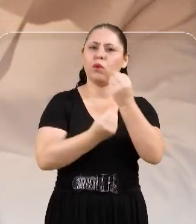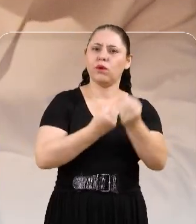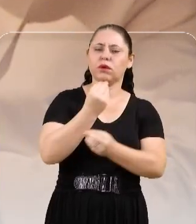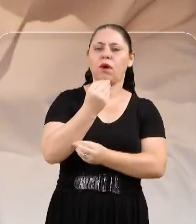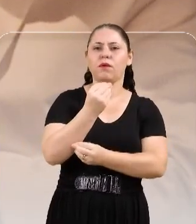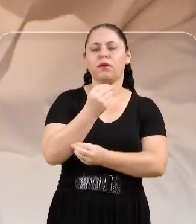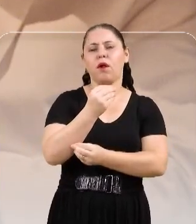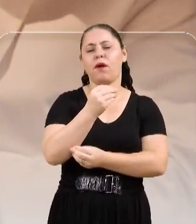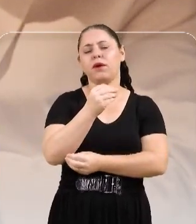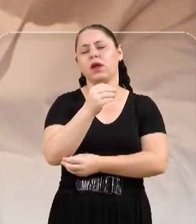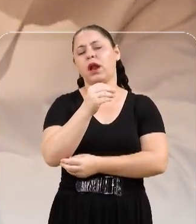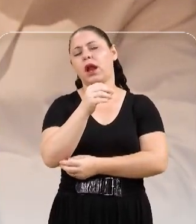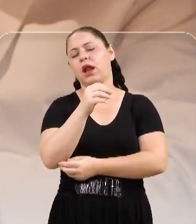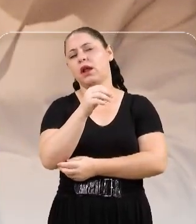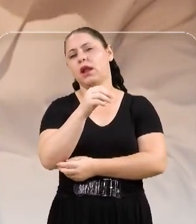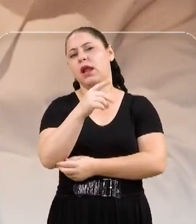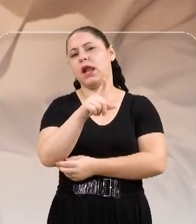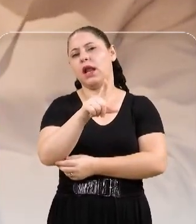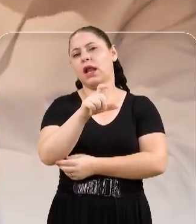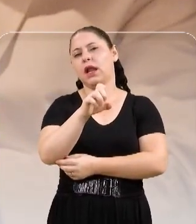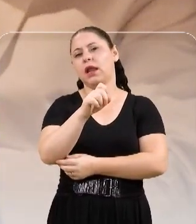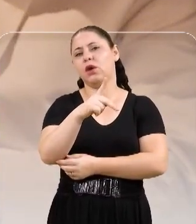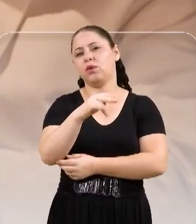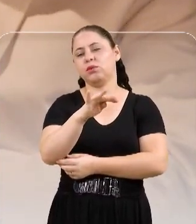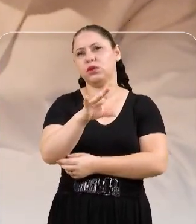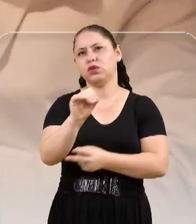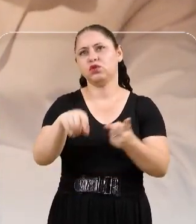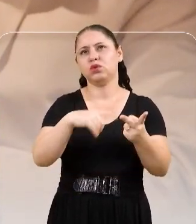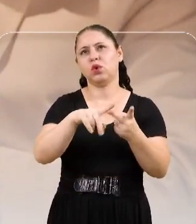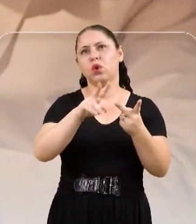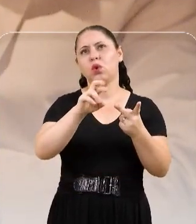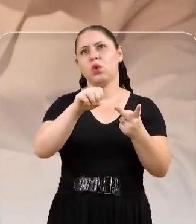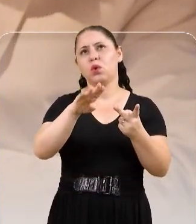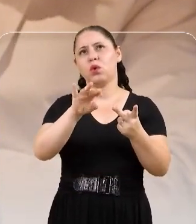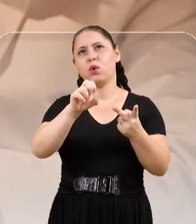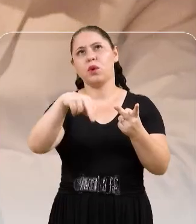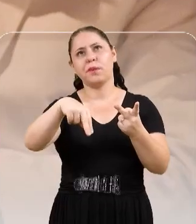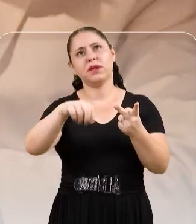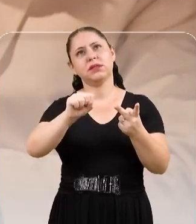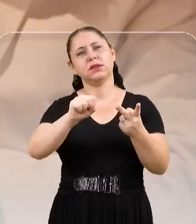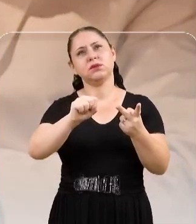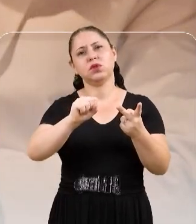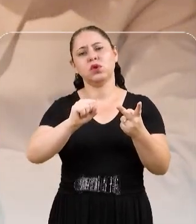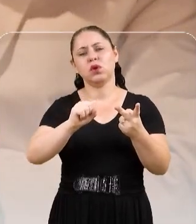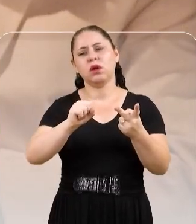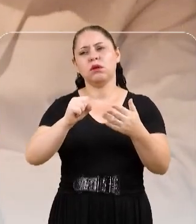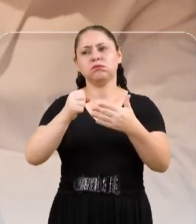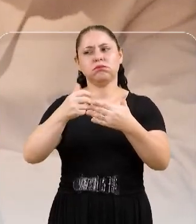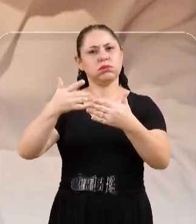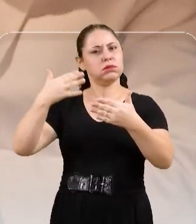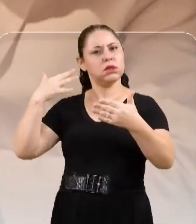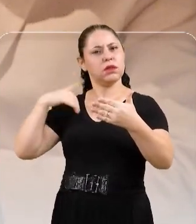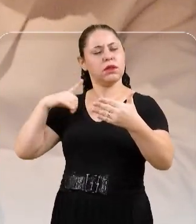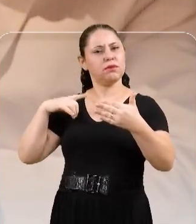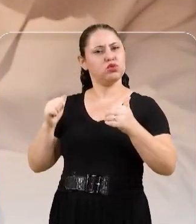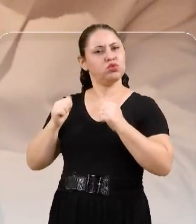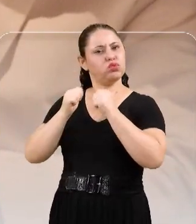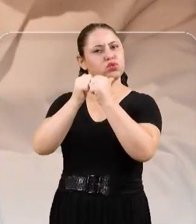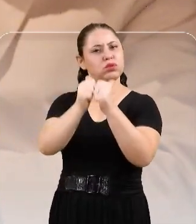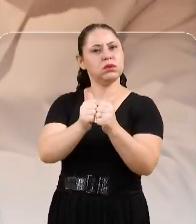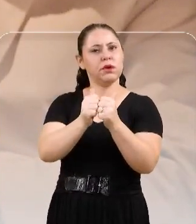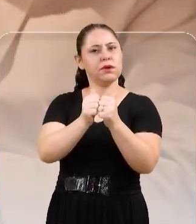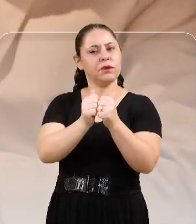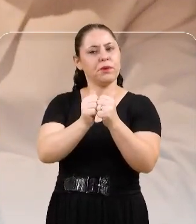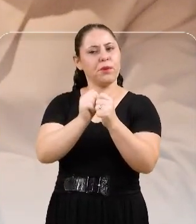Eupídio, Elvésio Chaves Martins, Rubens Bossé, enfim, desses que seguiram, eu fiquei com eles, me deram uma visão